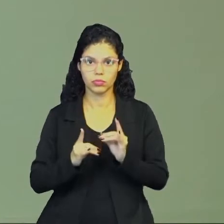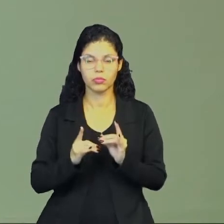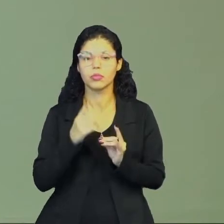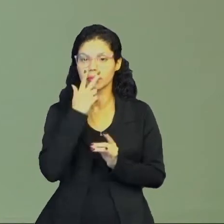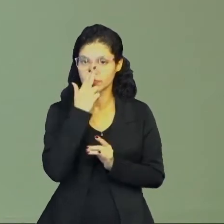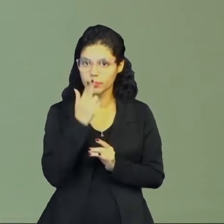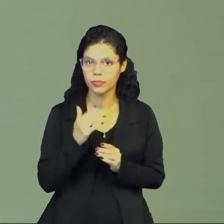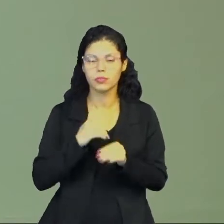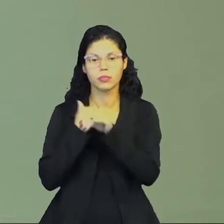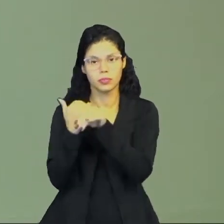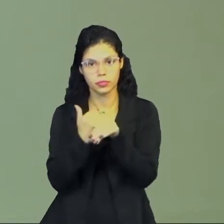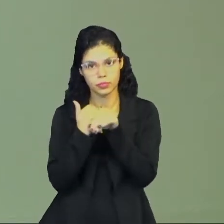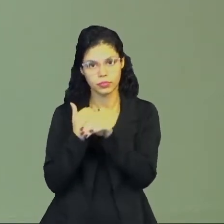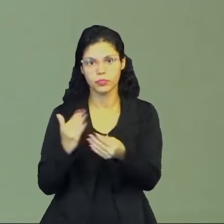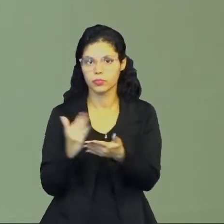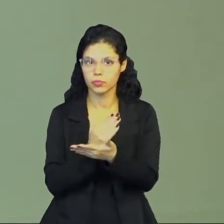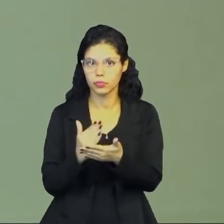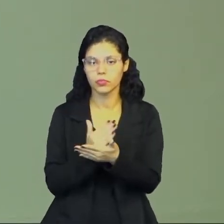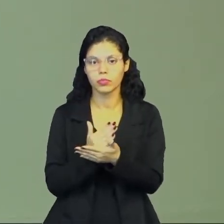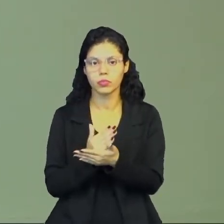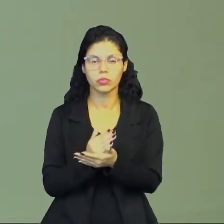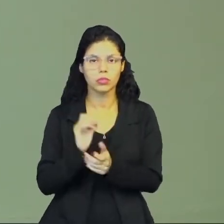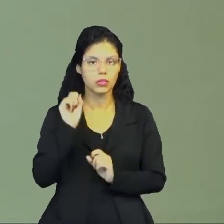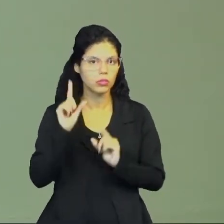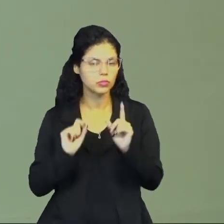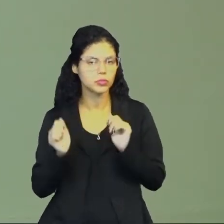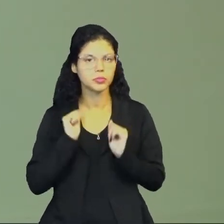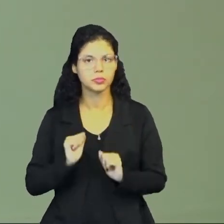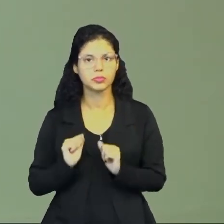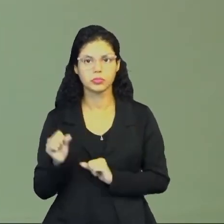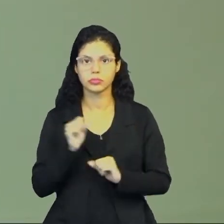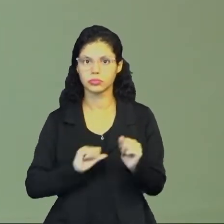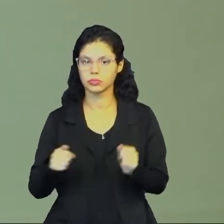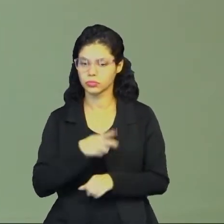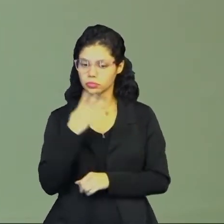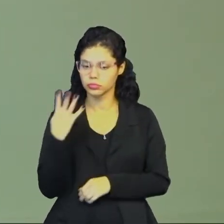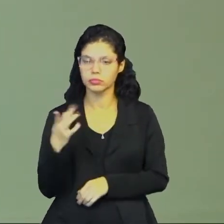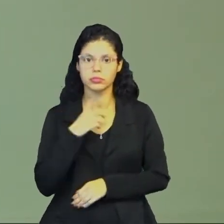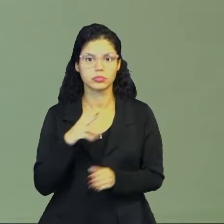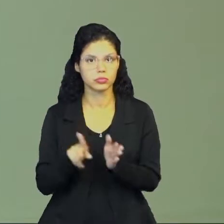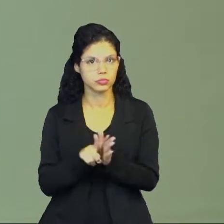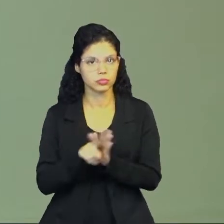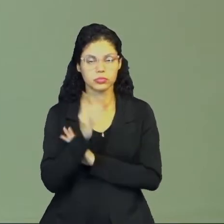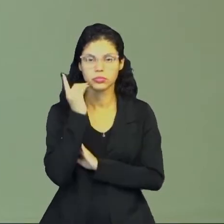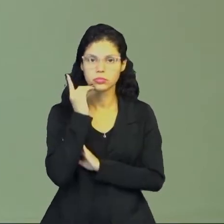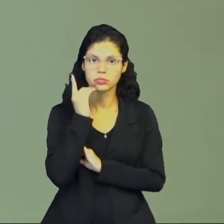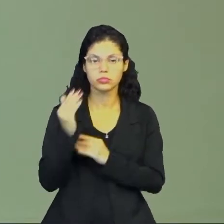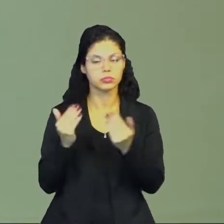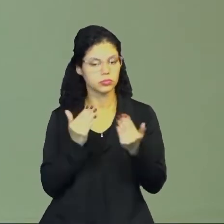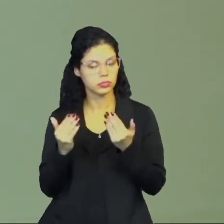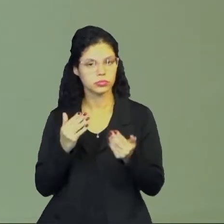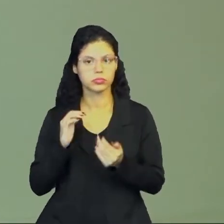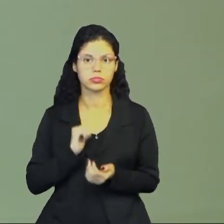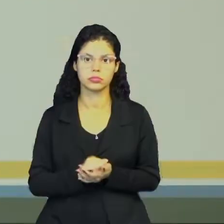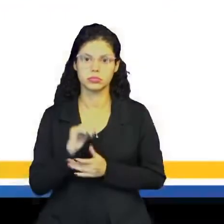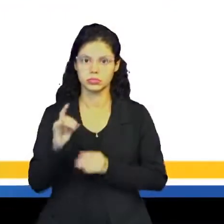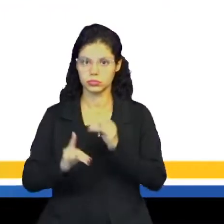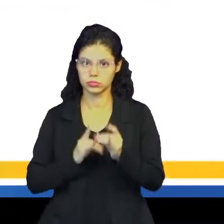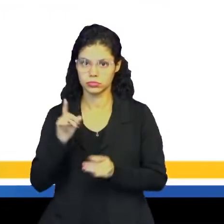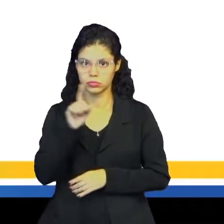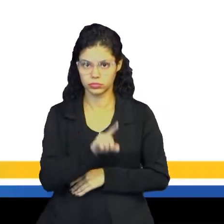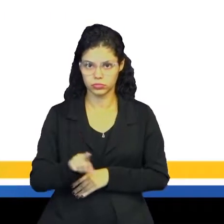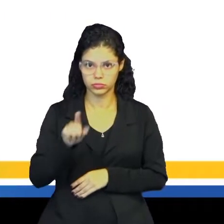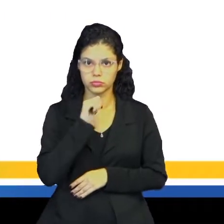mesma maneira. Algumas alterações podem mudar a quantidade desses dias em relação ao ciclo menstrual.